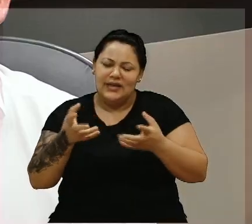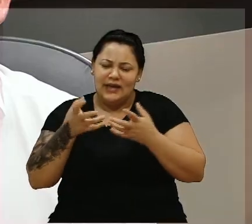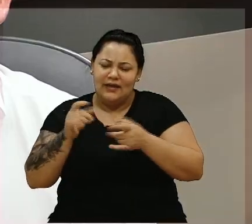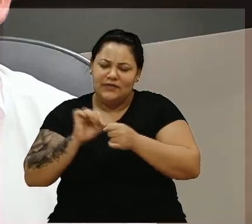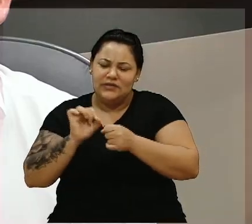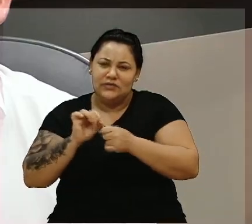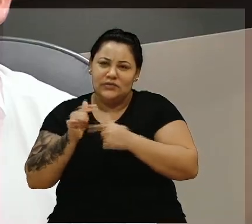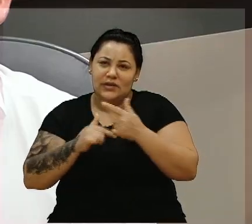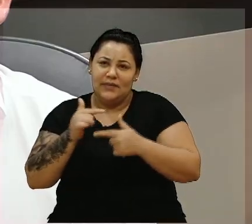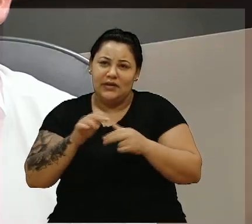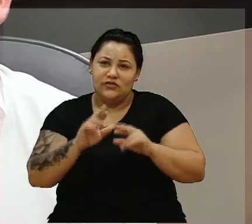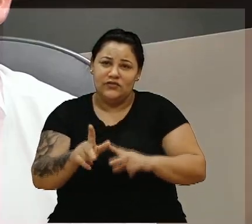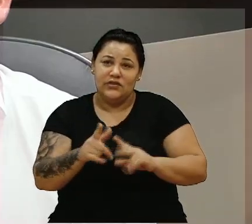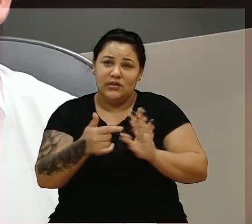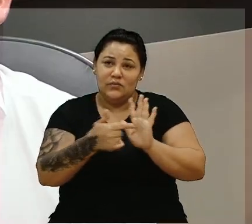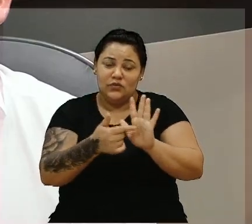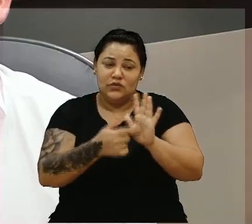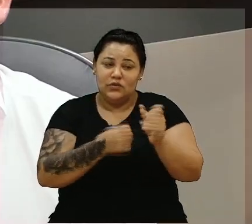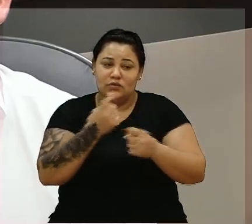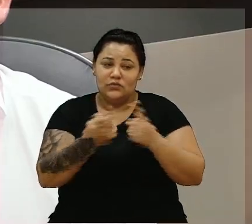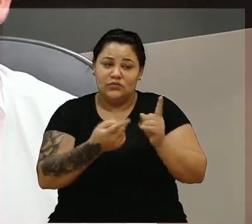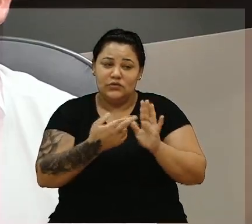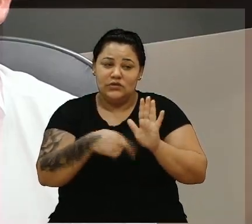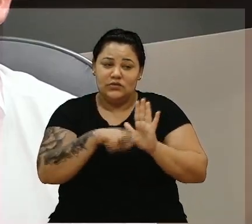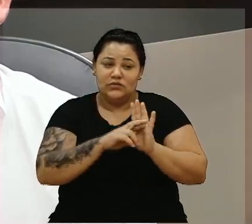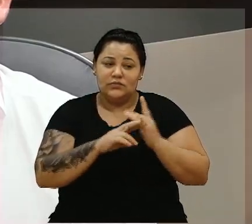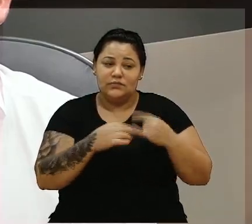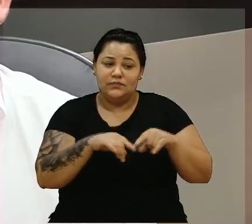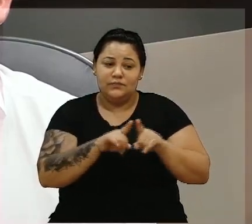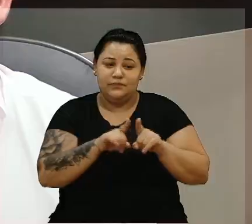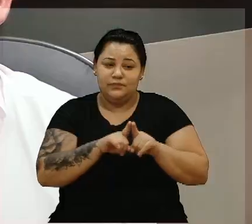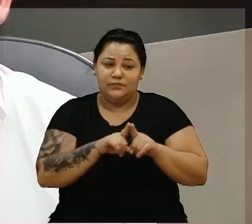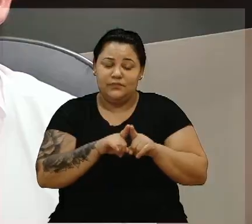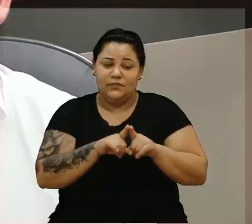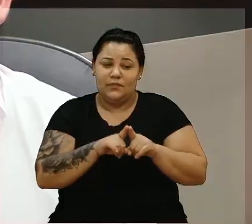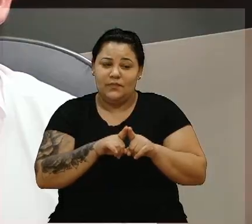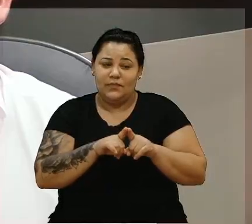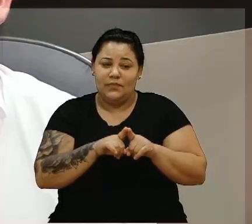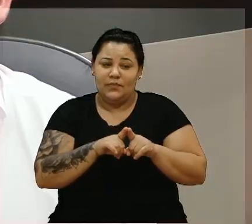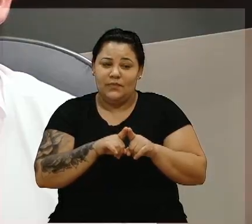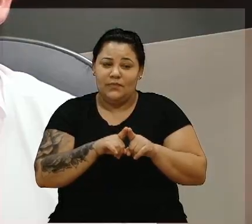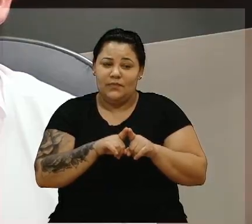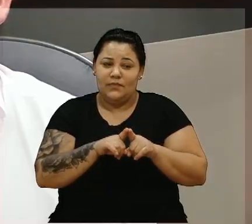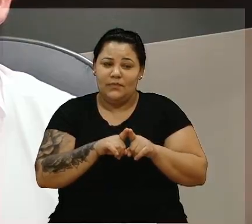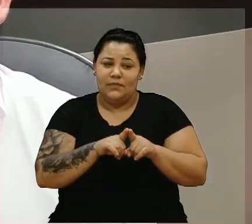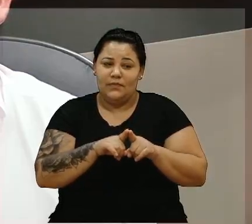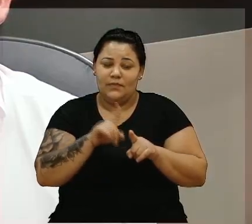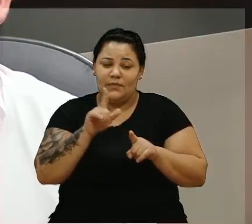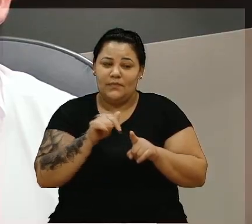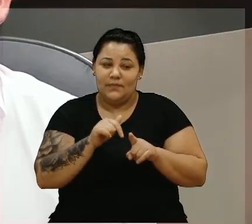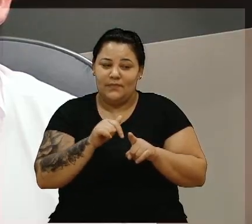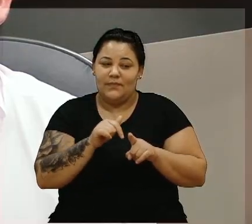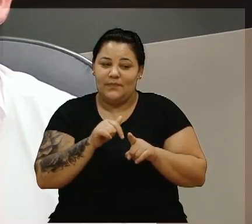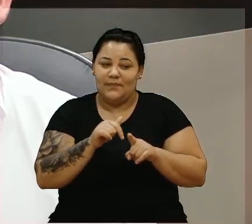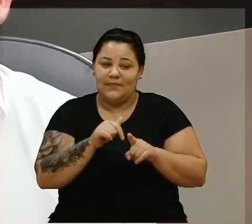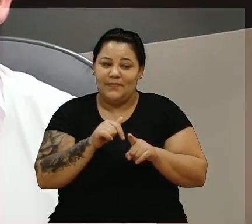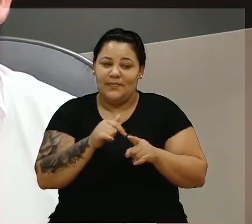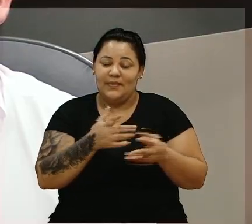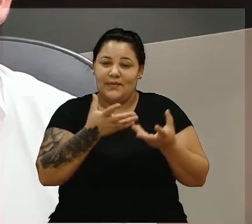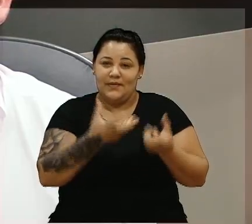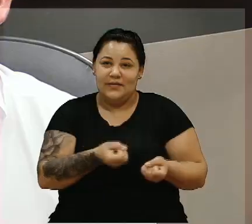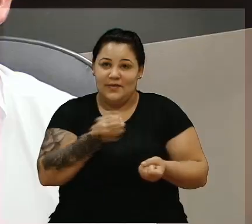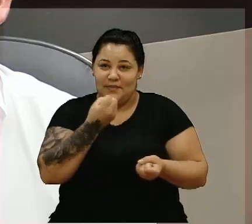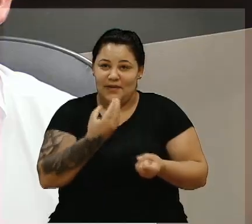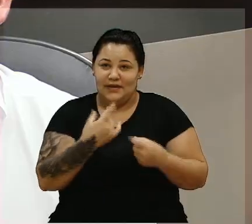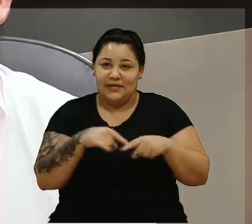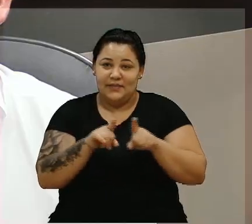uns dias, ele me mostrou alguns resultados. Então eu acredito que ali pode ser uma falhazinha de comunicação, mas vocês podem estar indo lá que ele vai receber bem. E